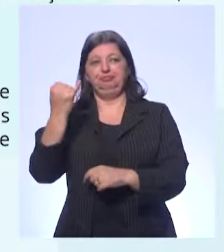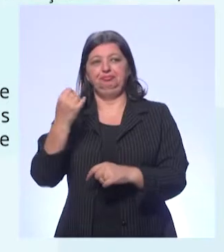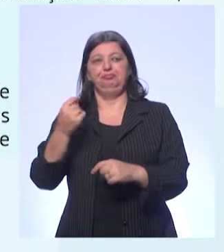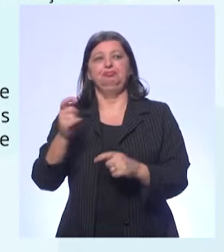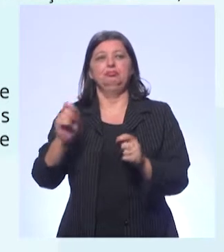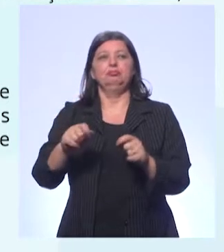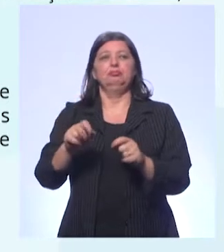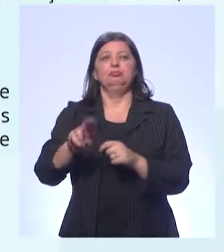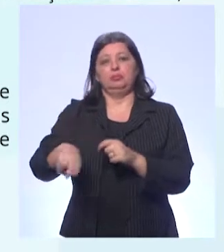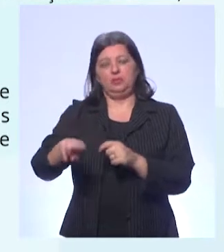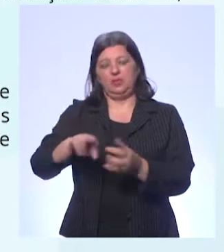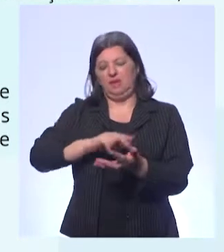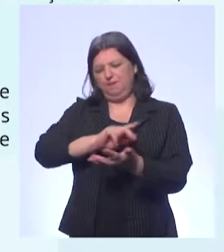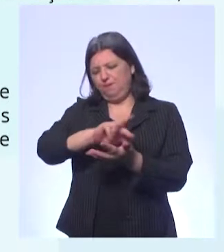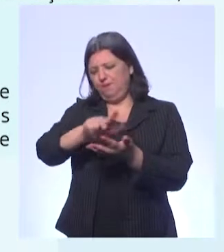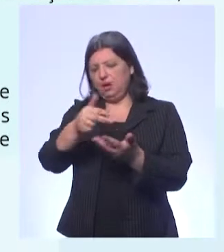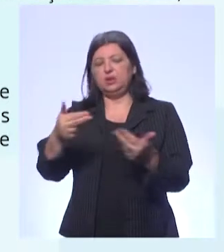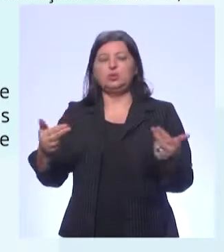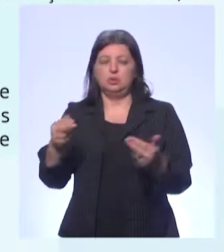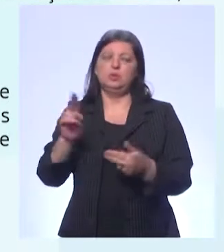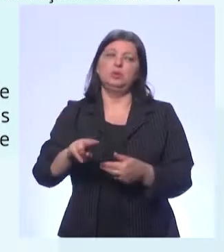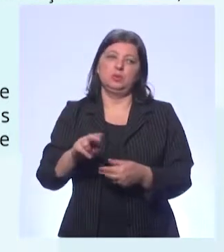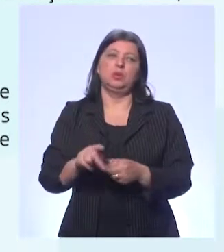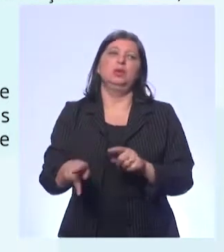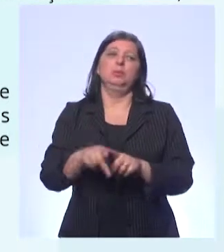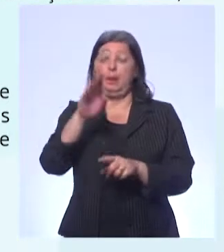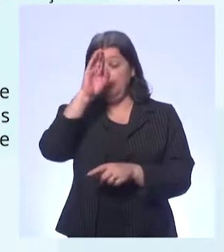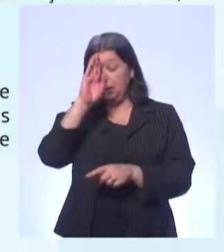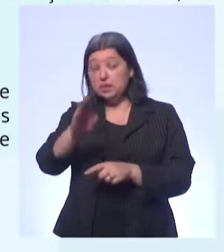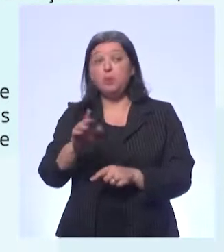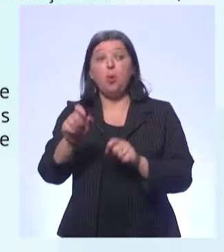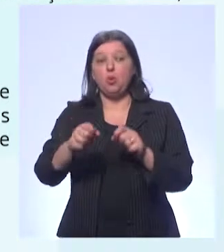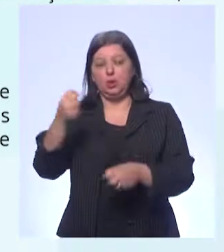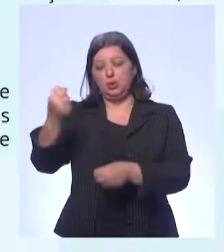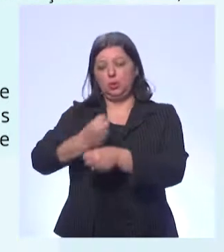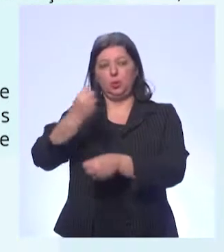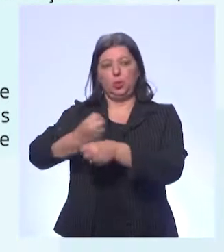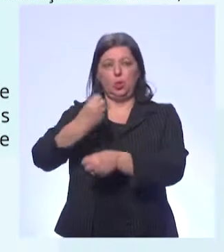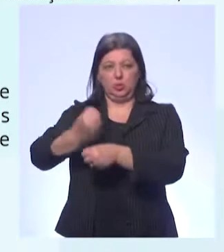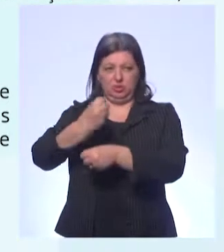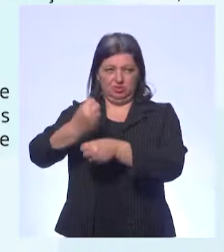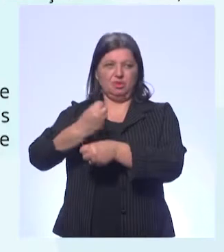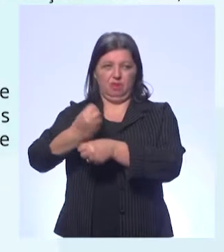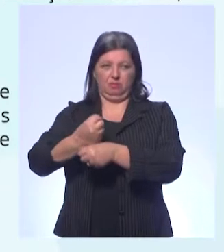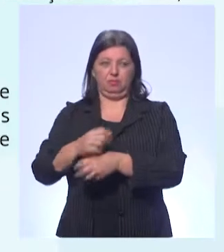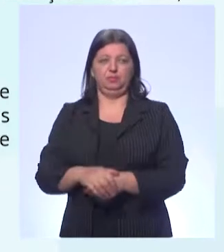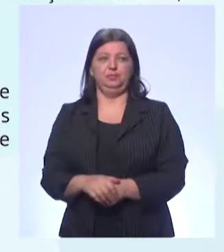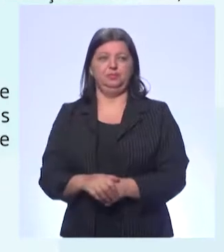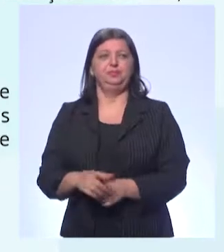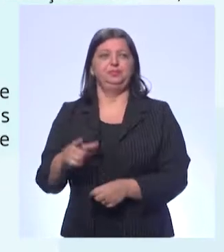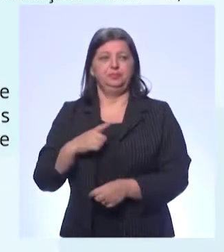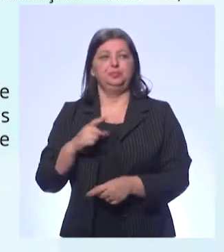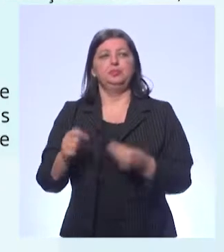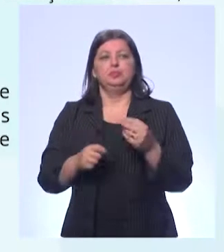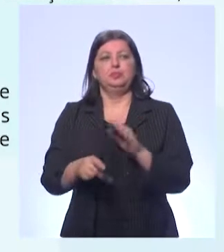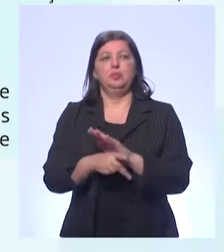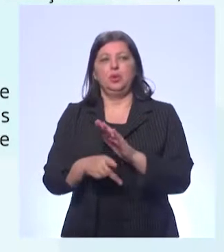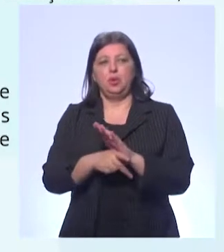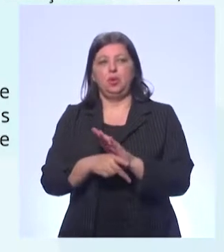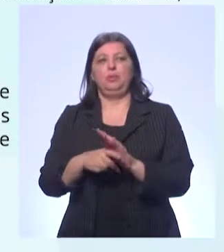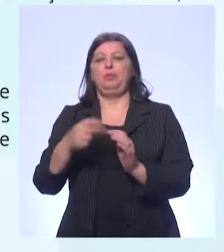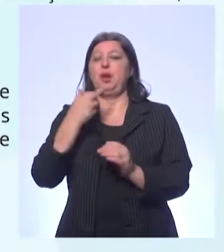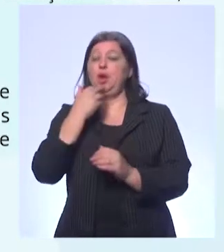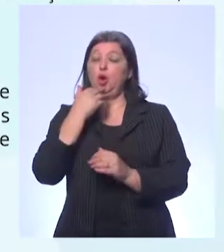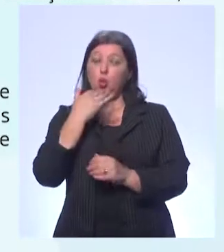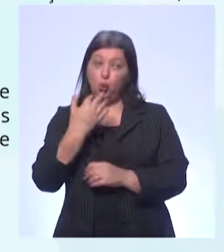ser utilizado para várias coisas, principalmente construção civil. A gente pode ver tenacidade dele, coloração, a coloração